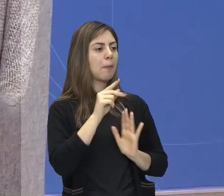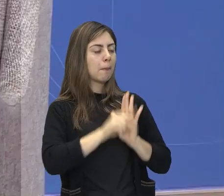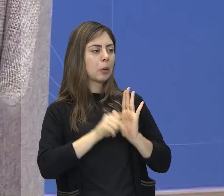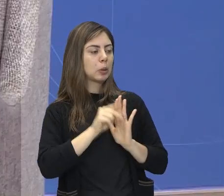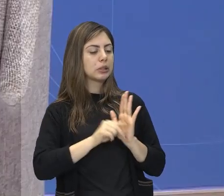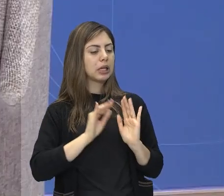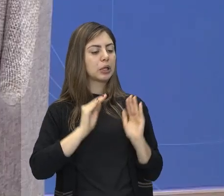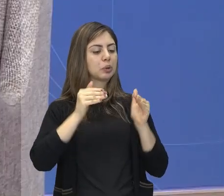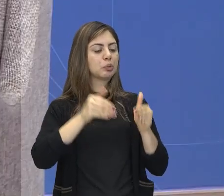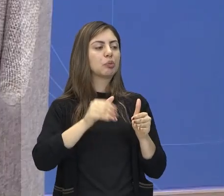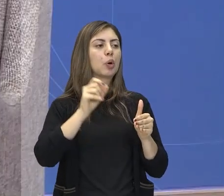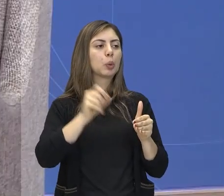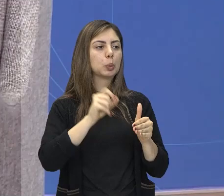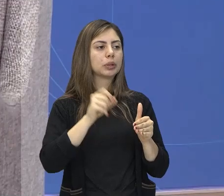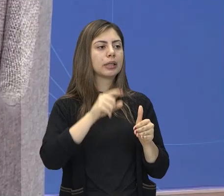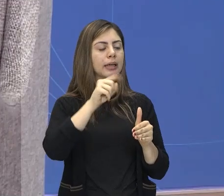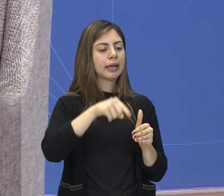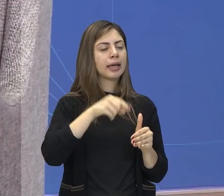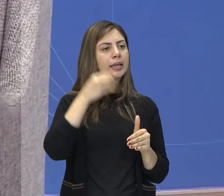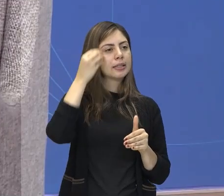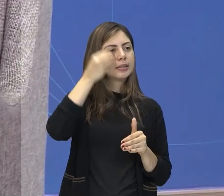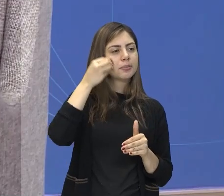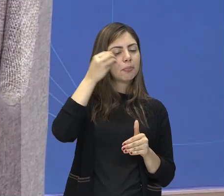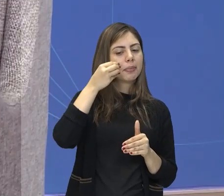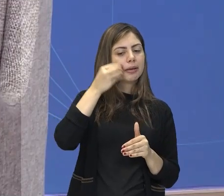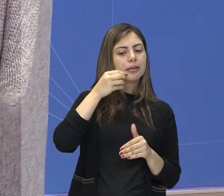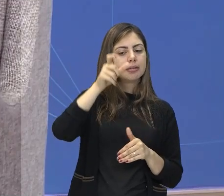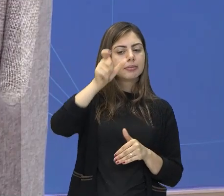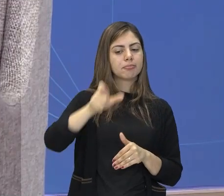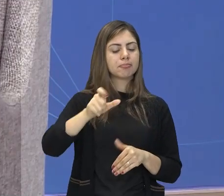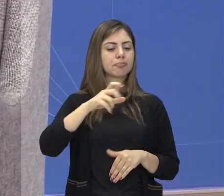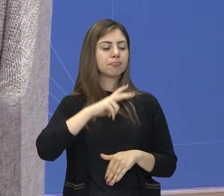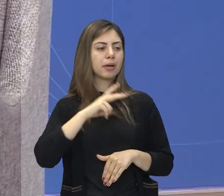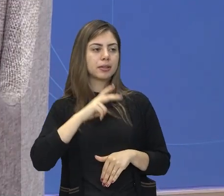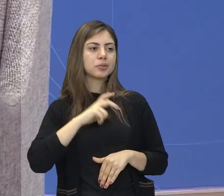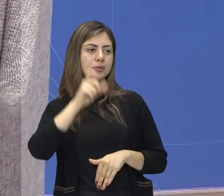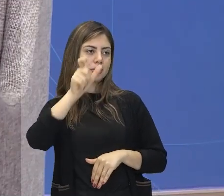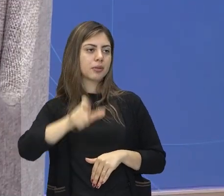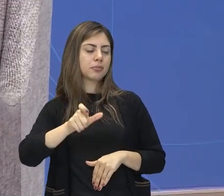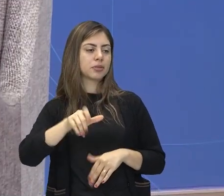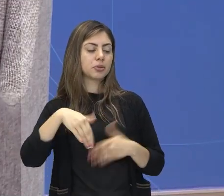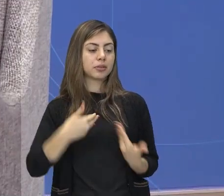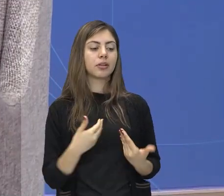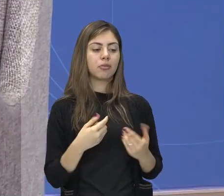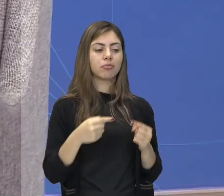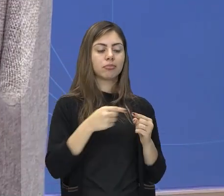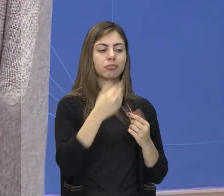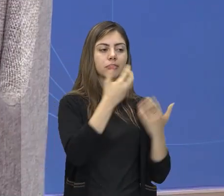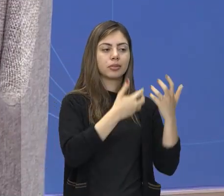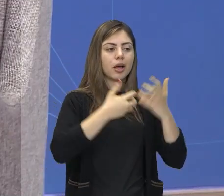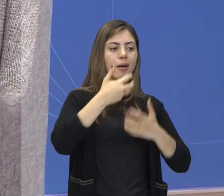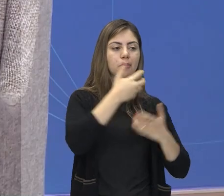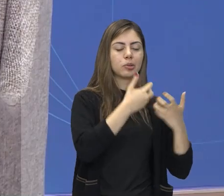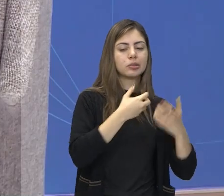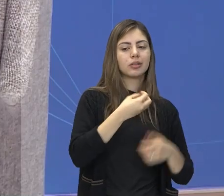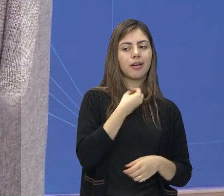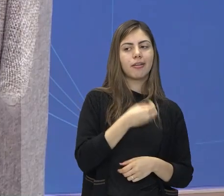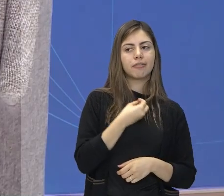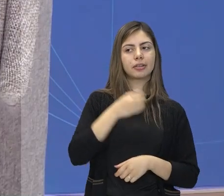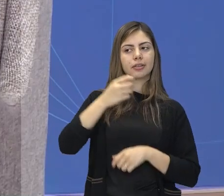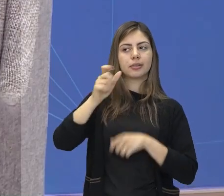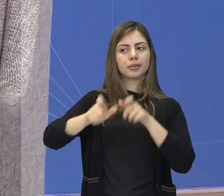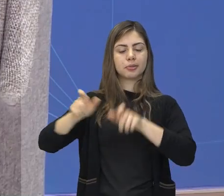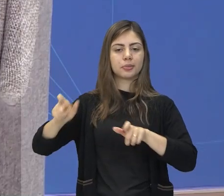Canção é proporcionar experiências únicas e personalizadas por meio da música, né, na vida dos nossos